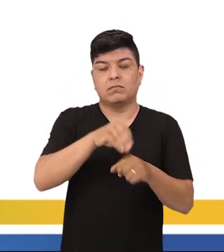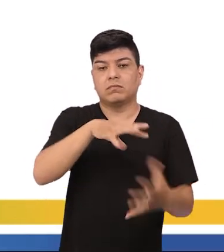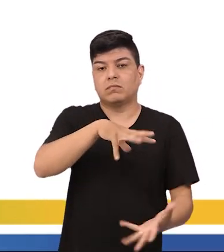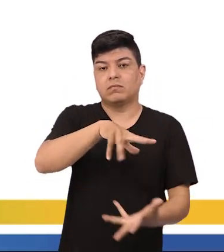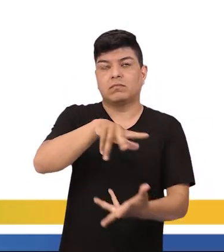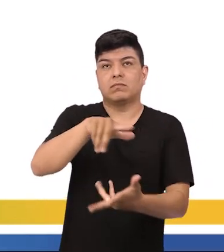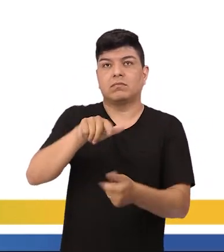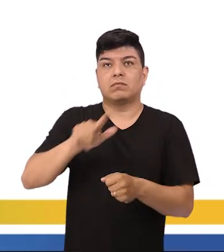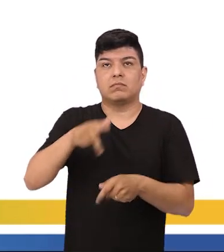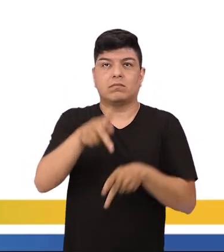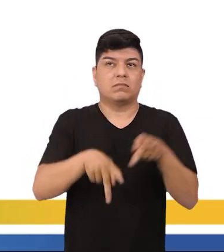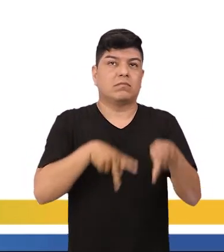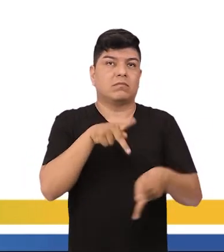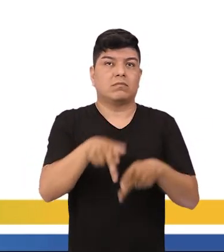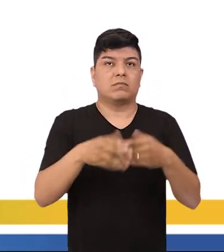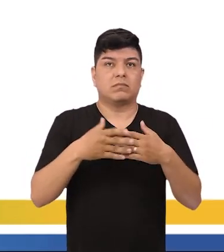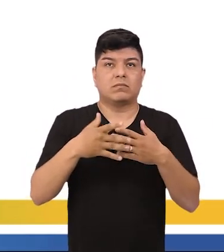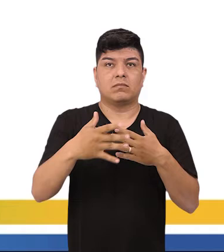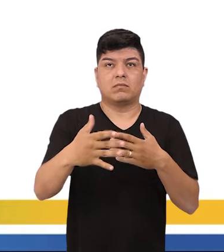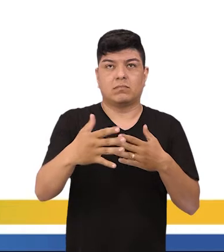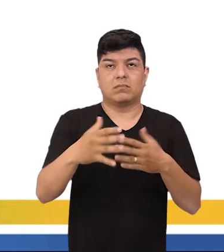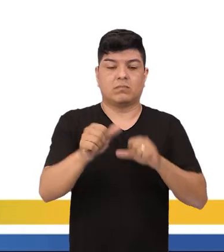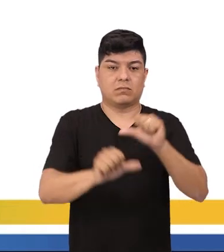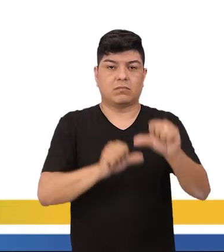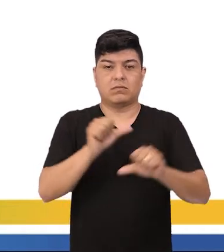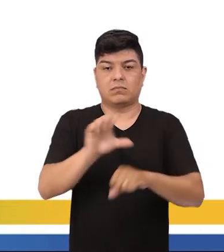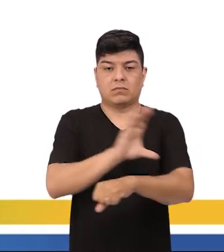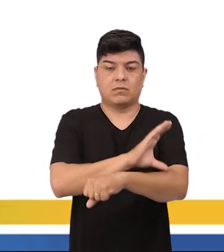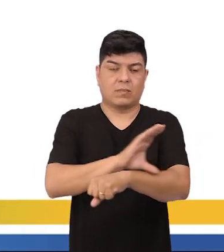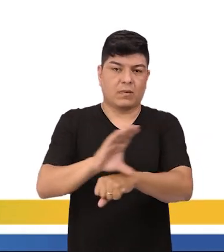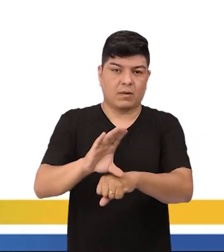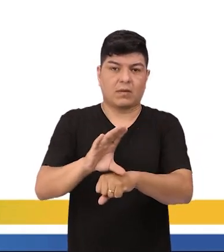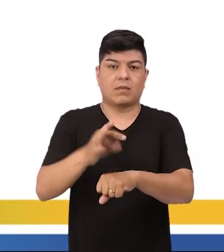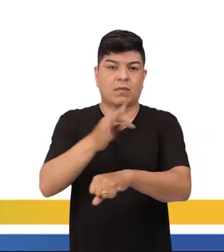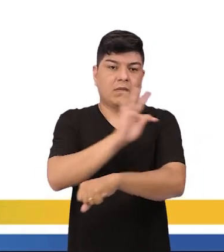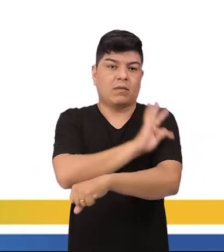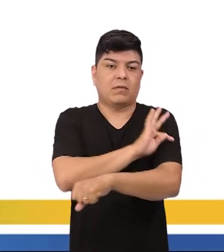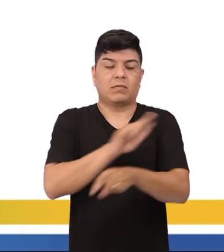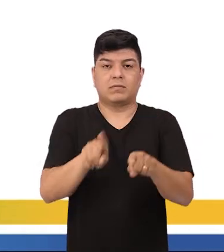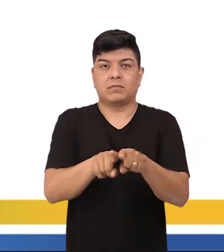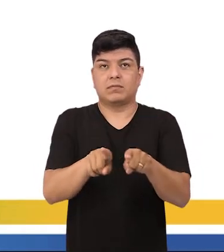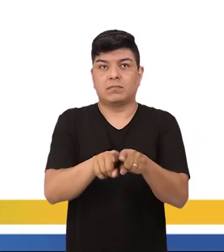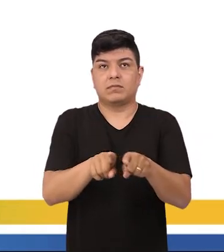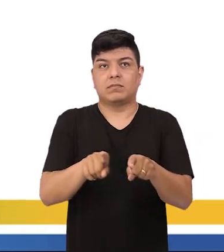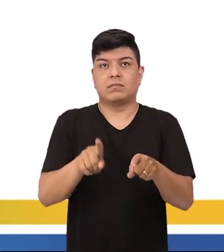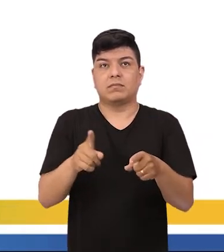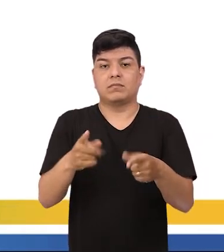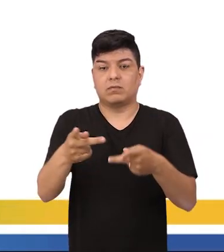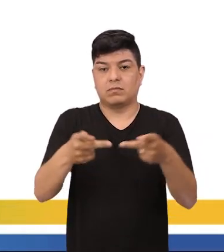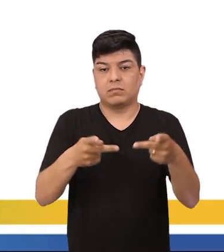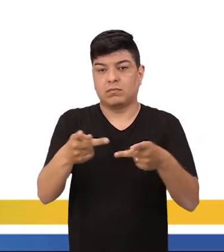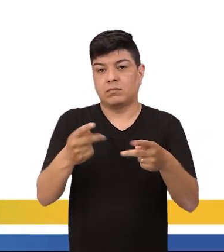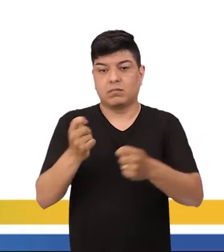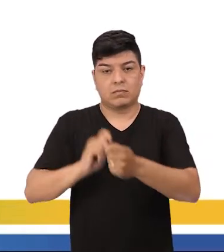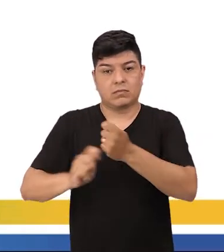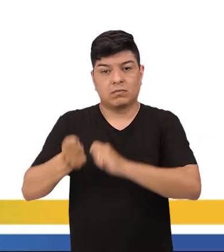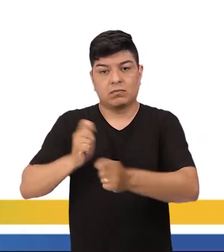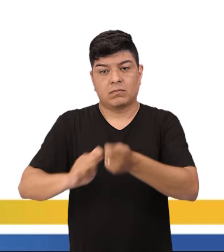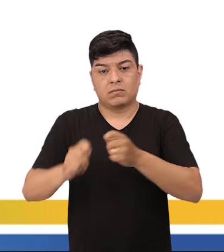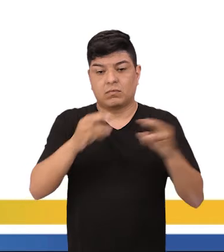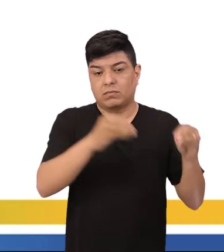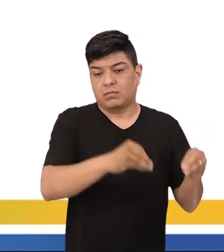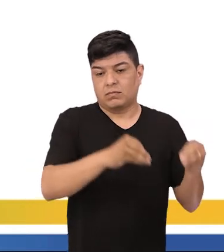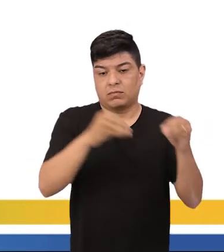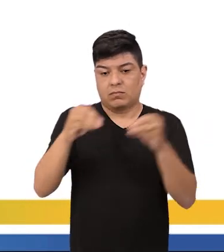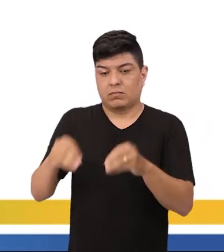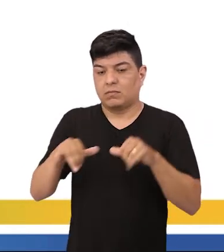e de outras civilizações a partir dessas trocas culturais, né? As técnicas também. No plano econômico, nós temos o